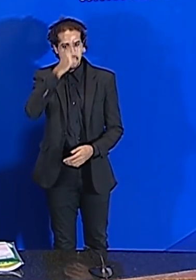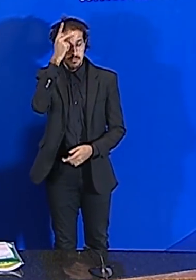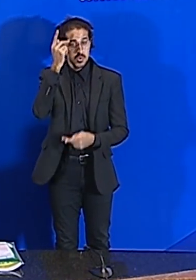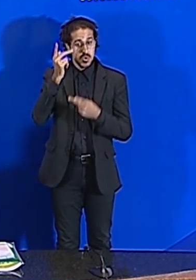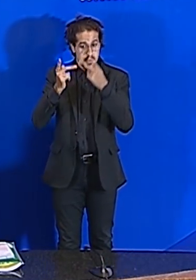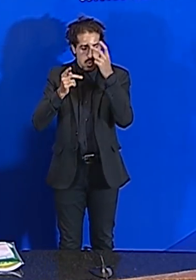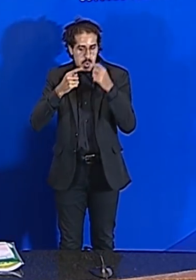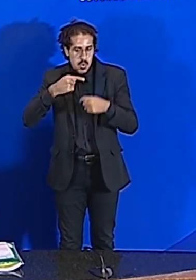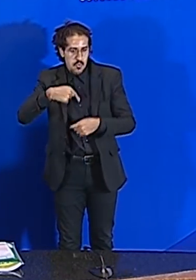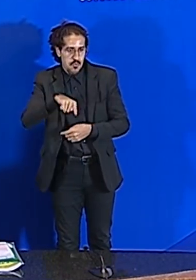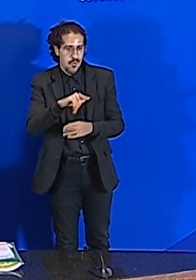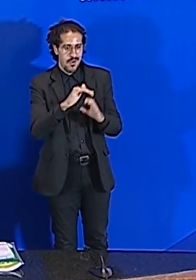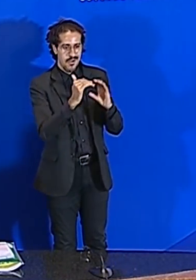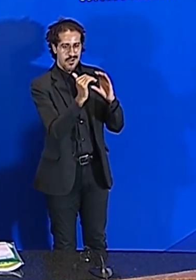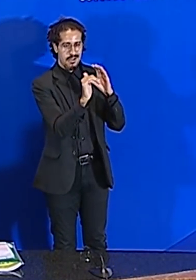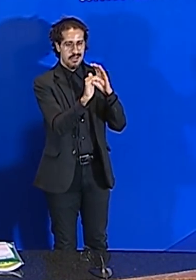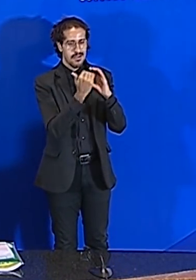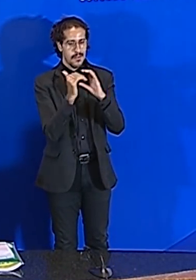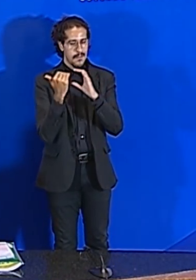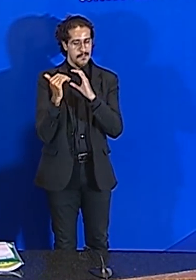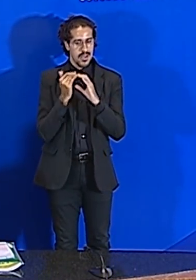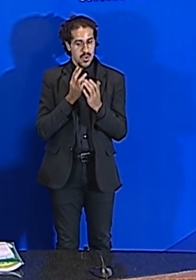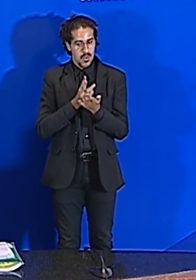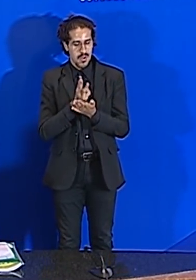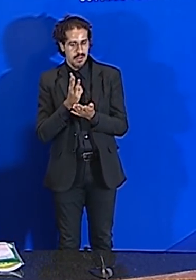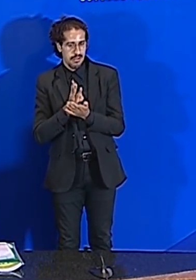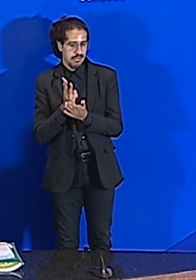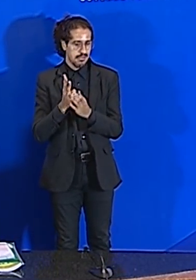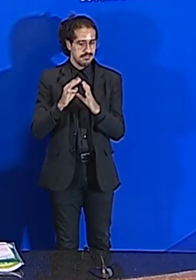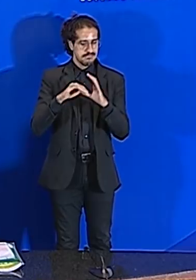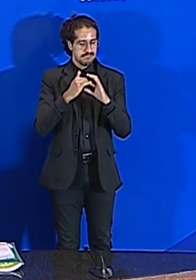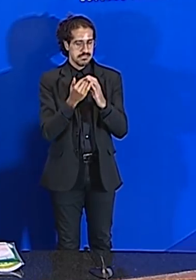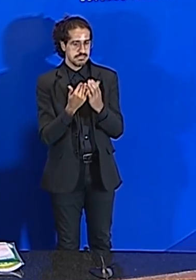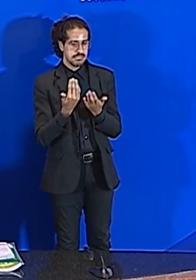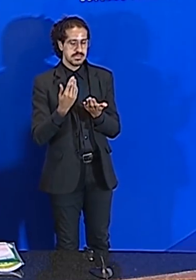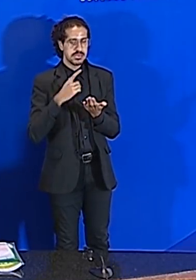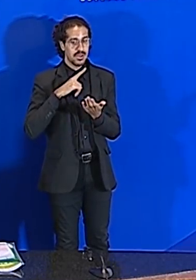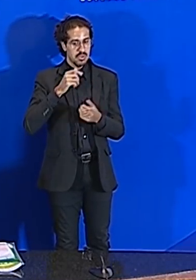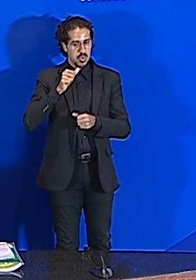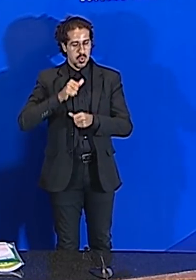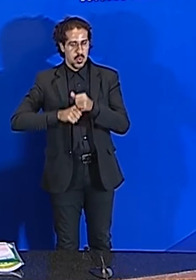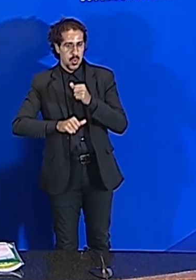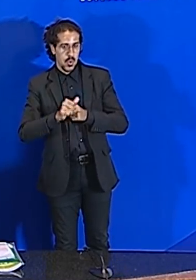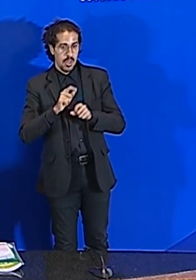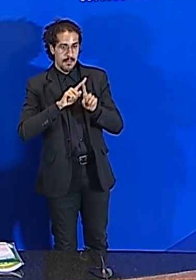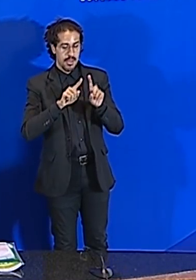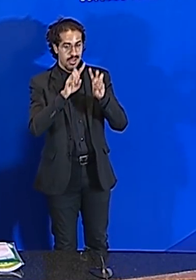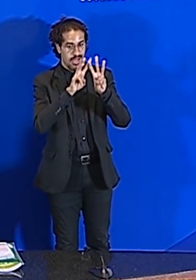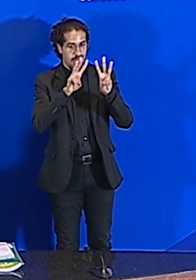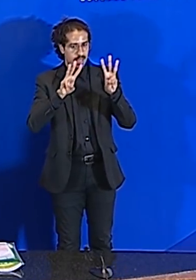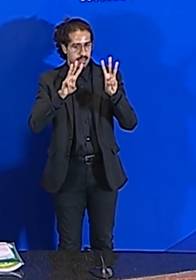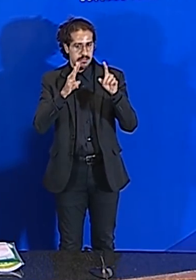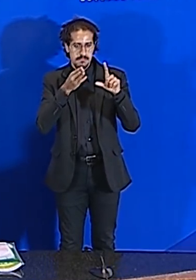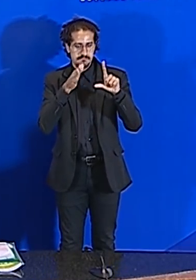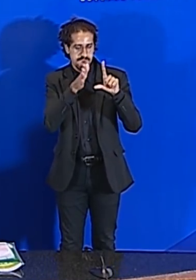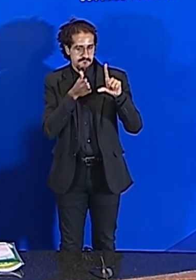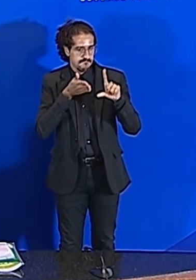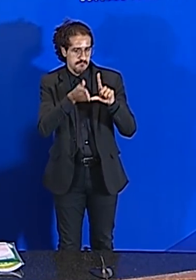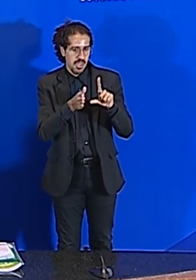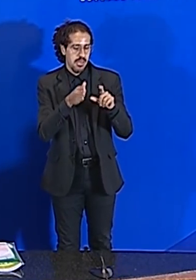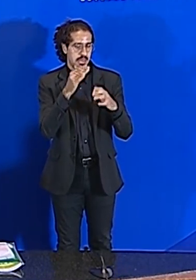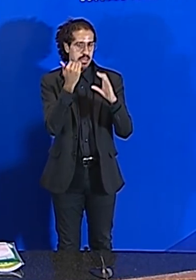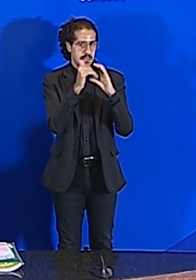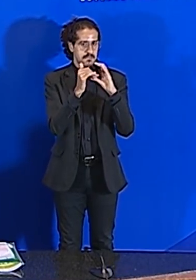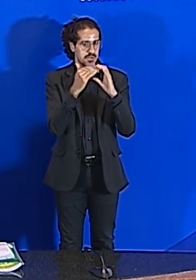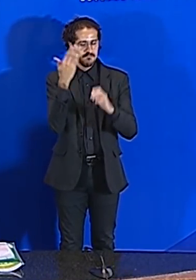foram informadas por e-mail e por mensagem telefônica da troca. Quem não acessou, não abriu o e-mail,